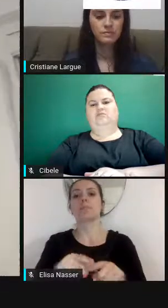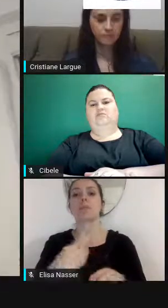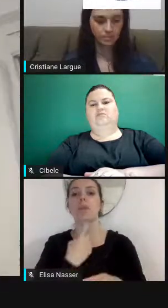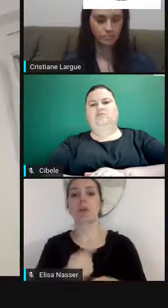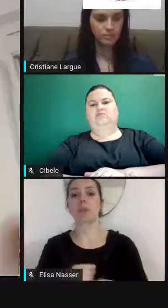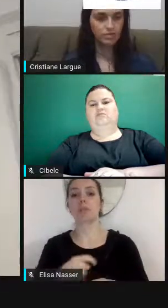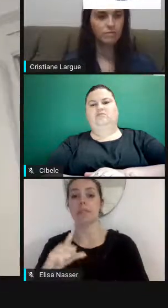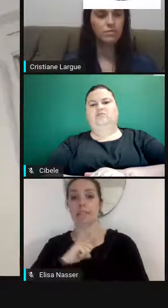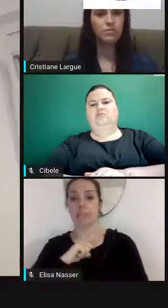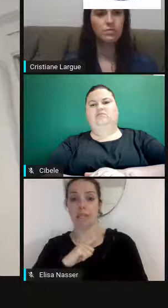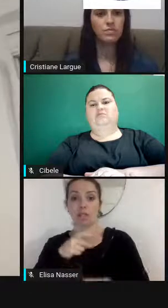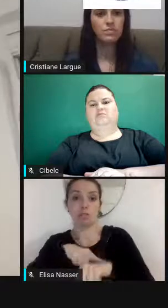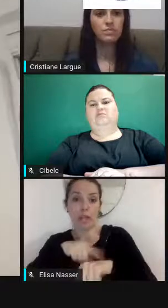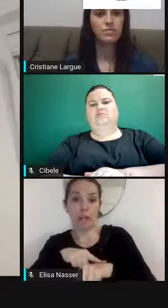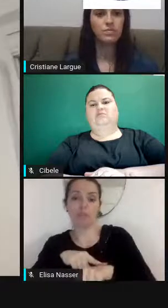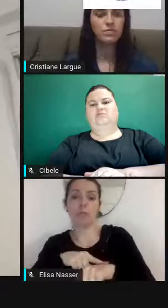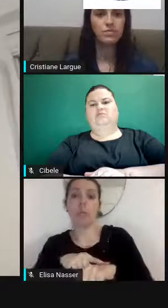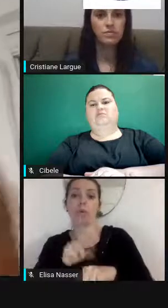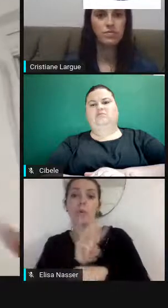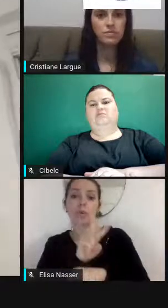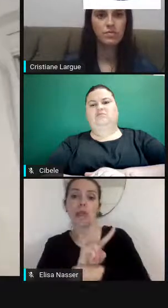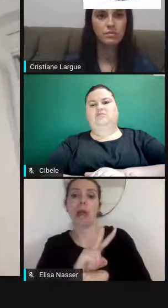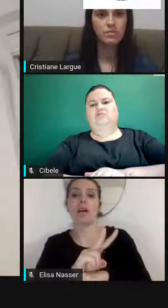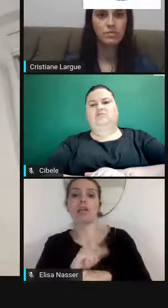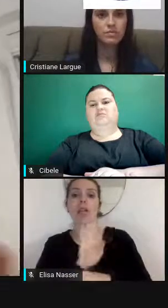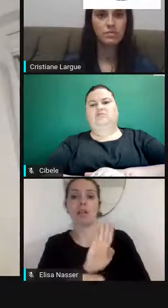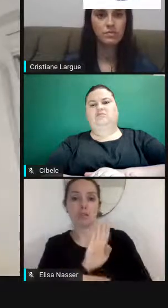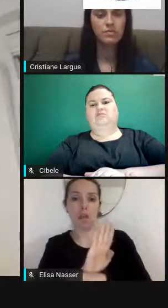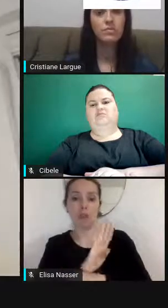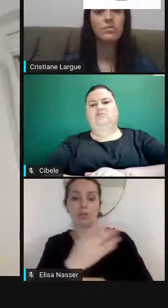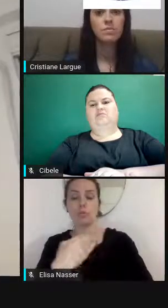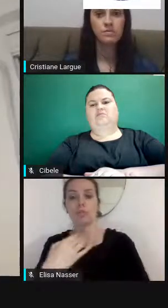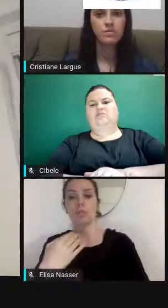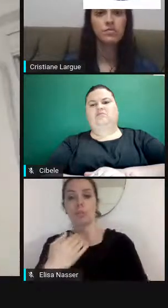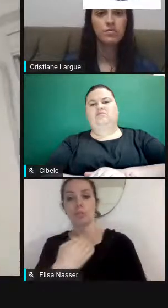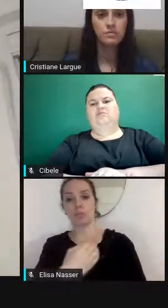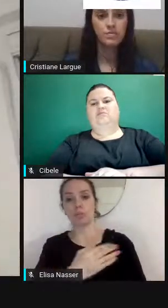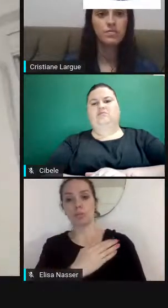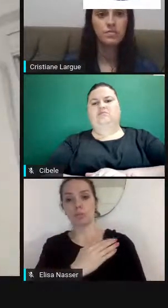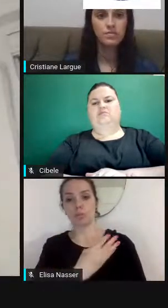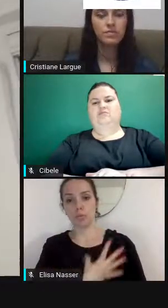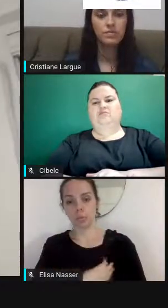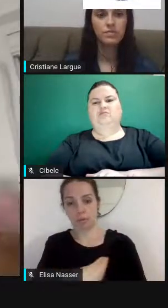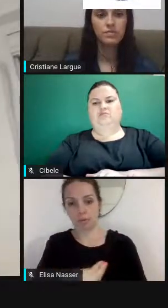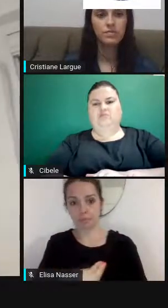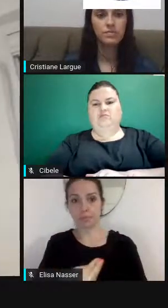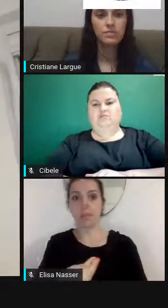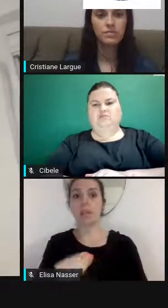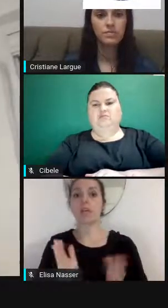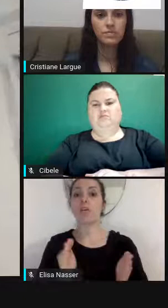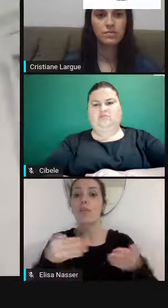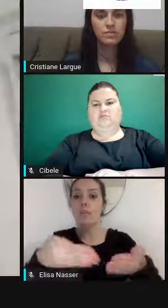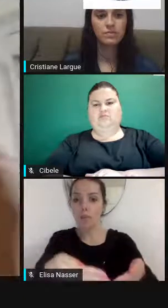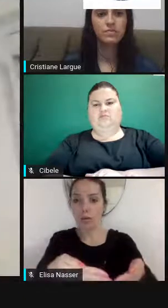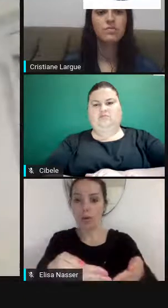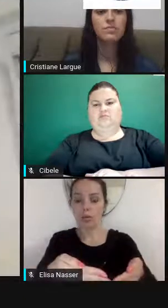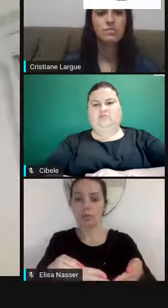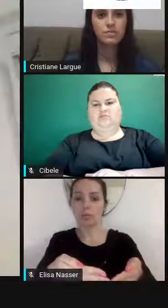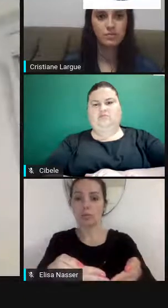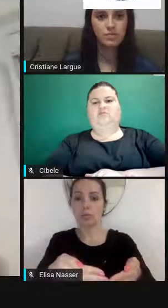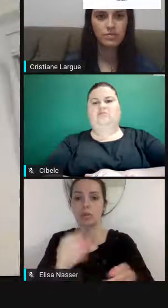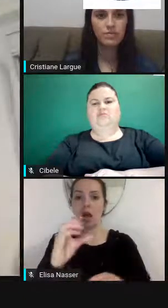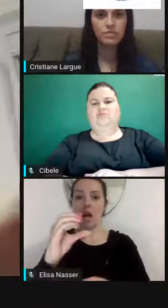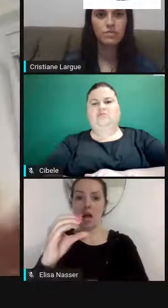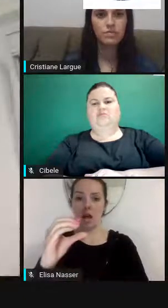clientes específicos poucos clientes eu sei que tem mais poder aquisitivo podem pagar mais pelo meu serviço então eu foco neste sáb tô